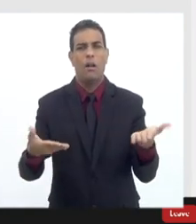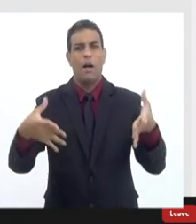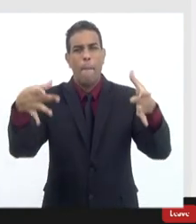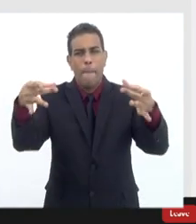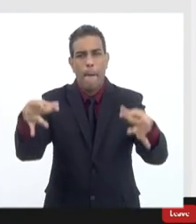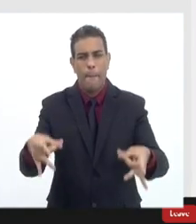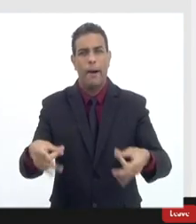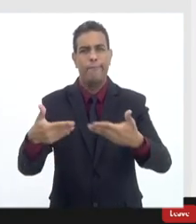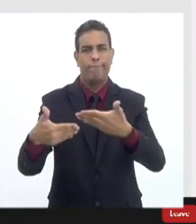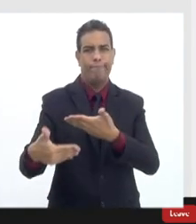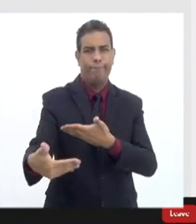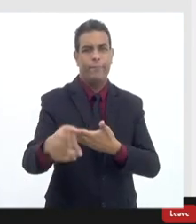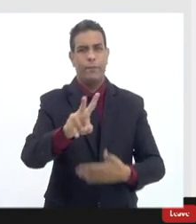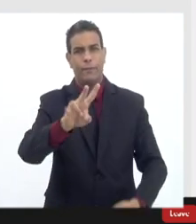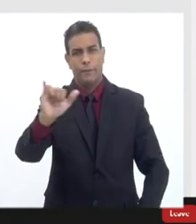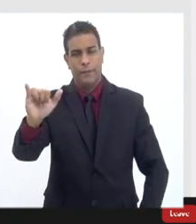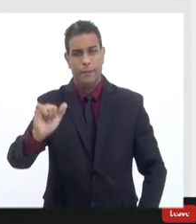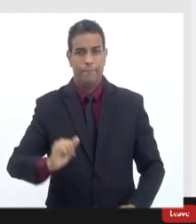mais relevantes.